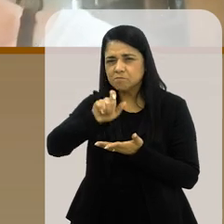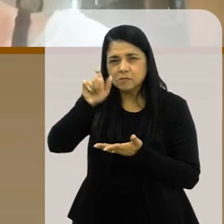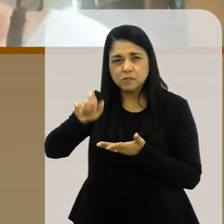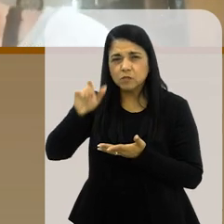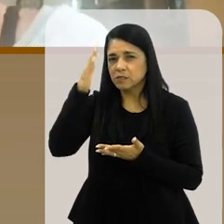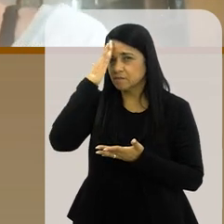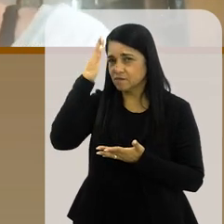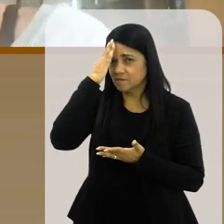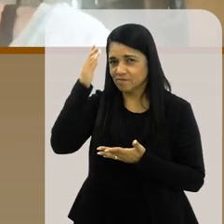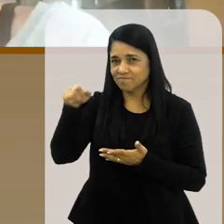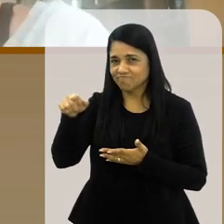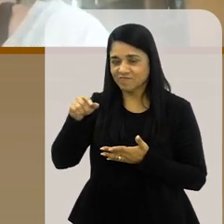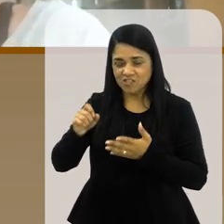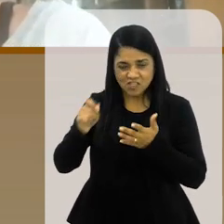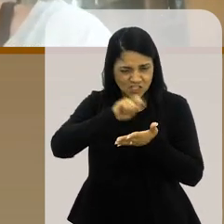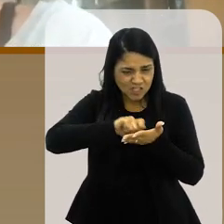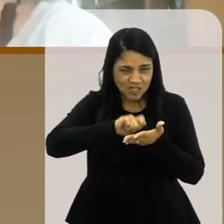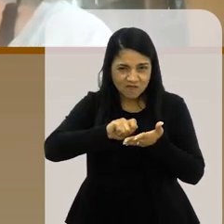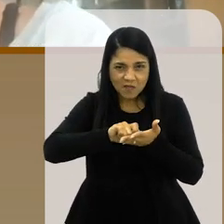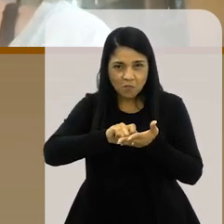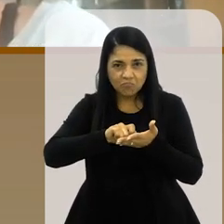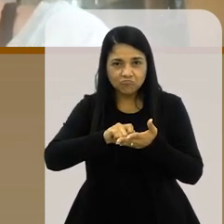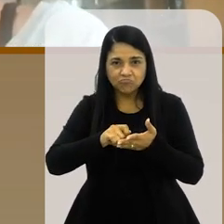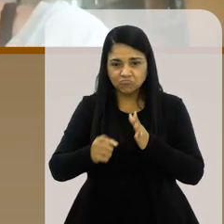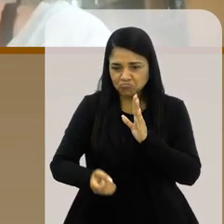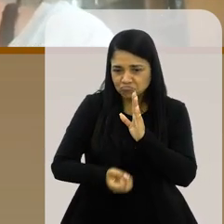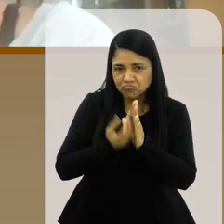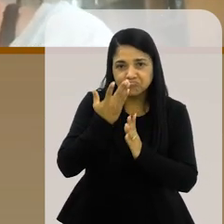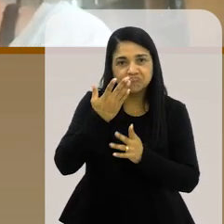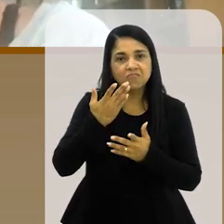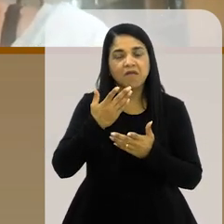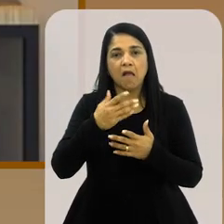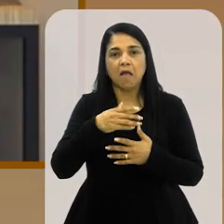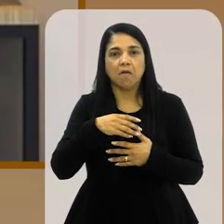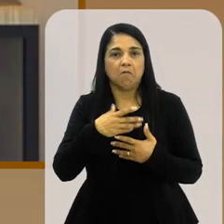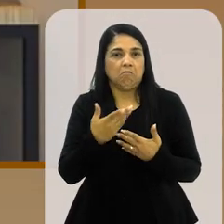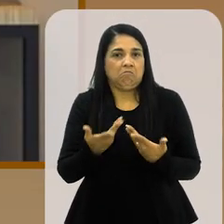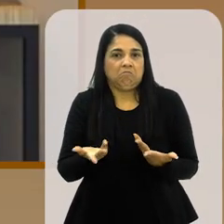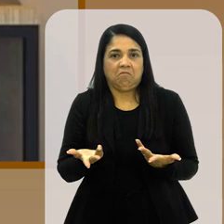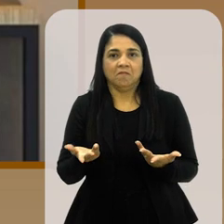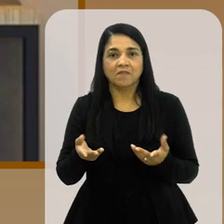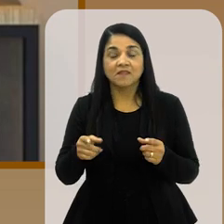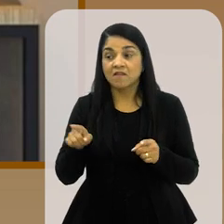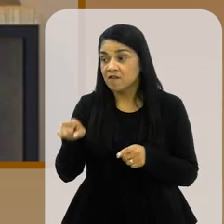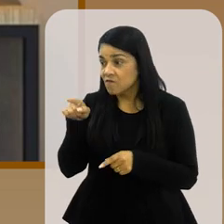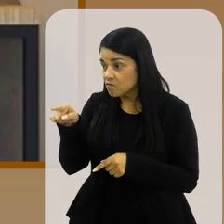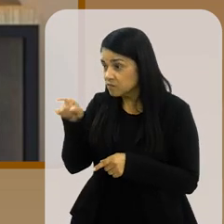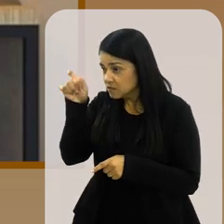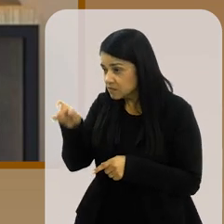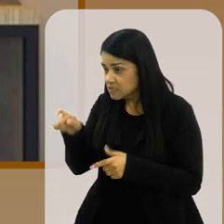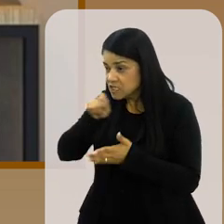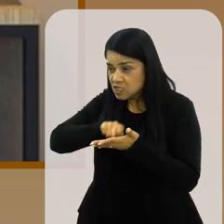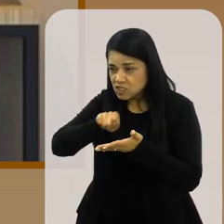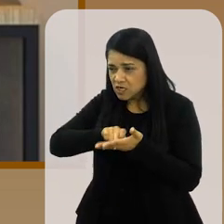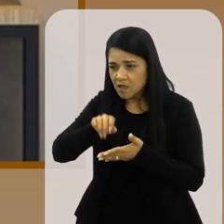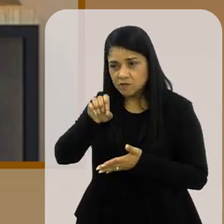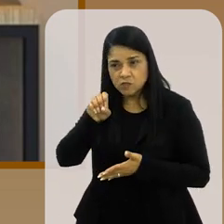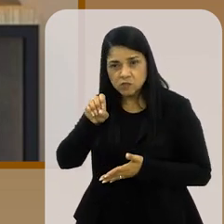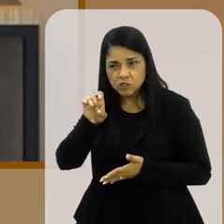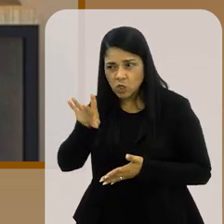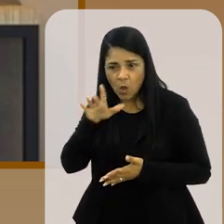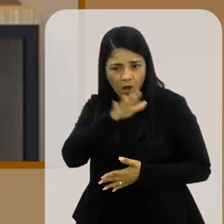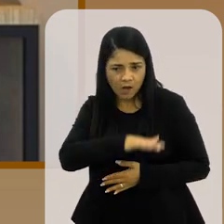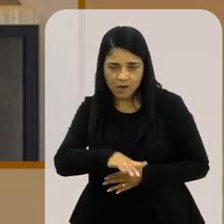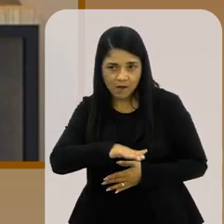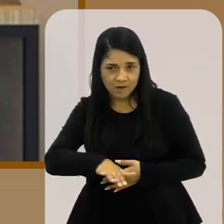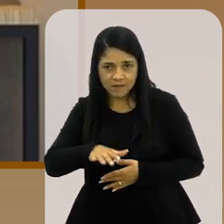nada. E você escreve não só para o público infanto-juvenil, mas para todas as idades,